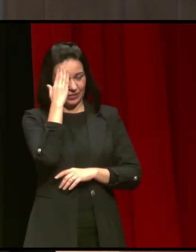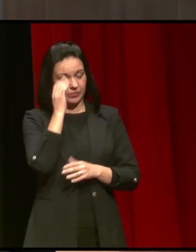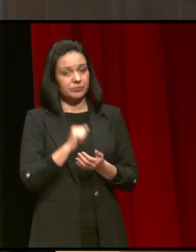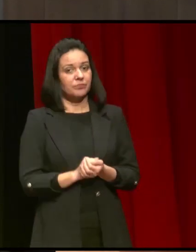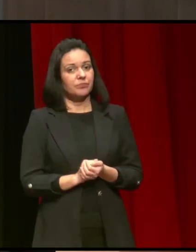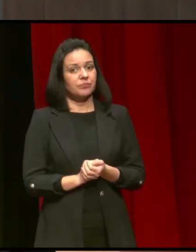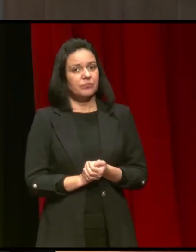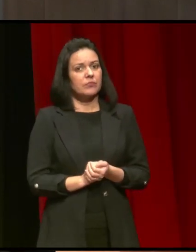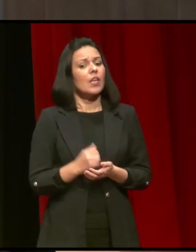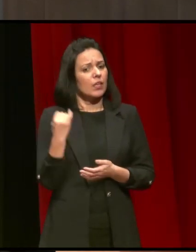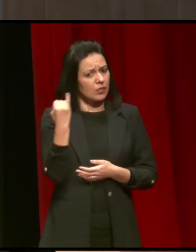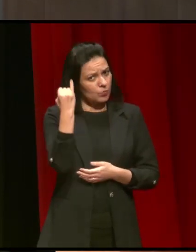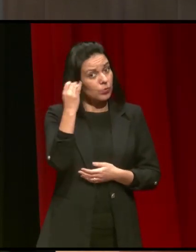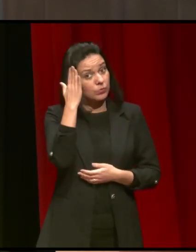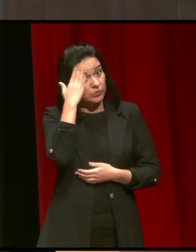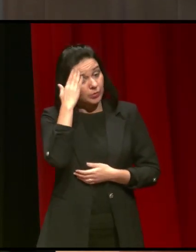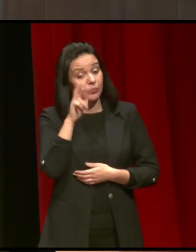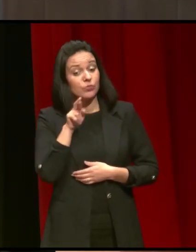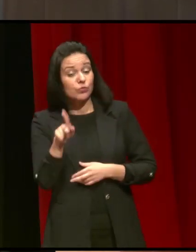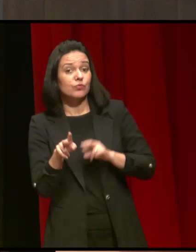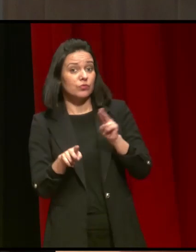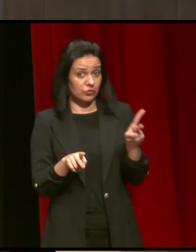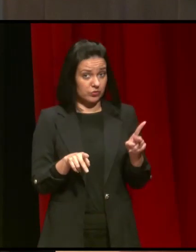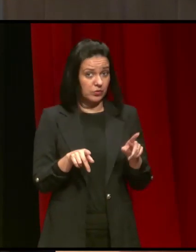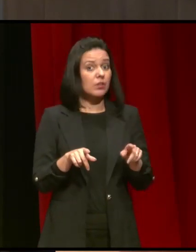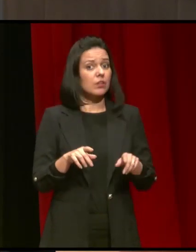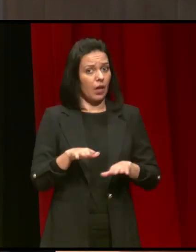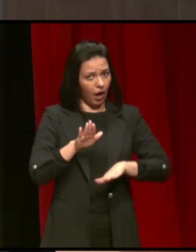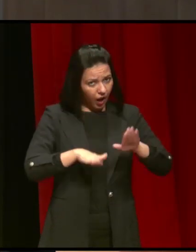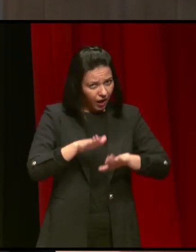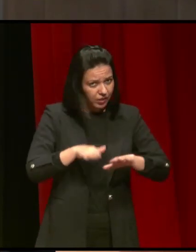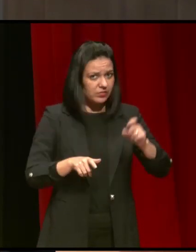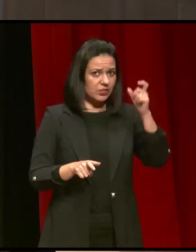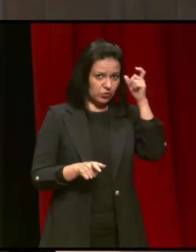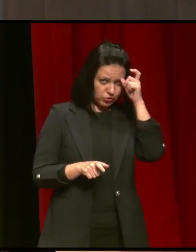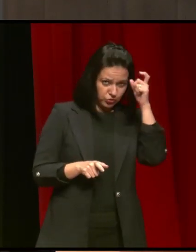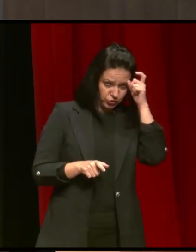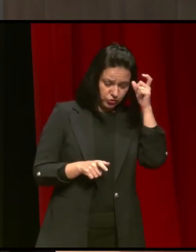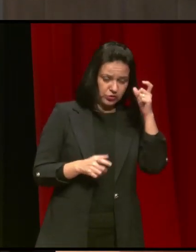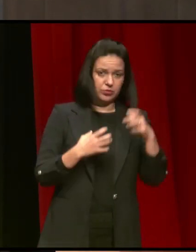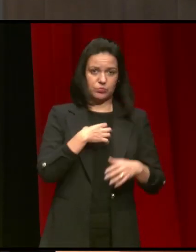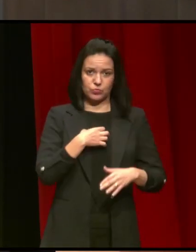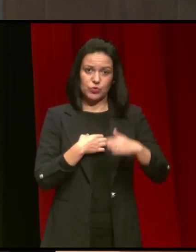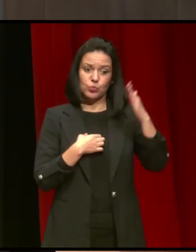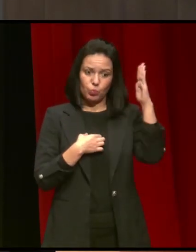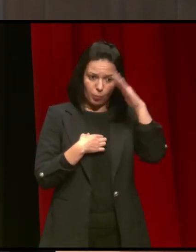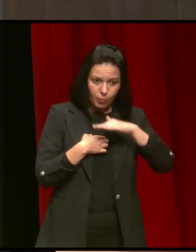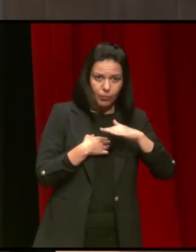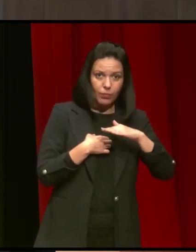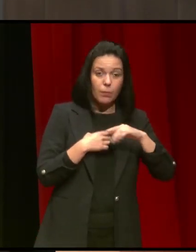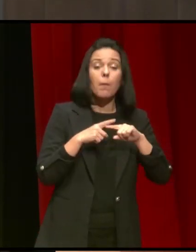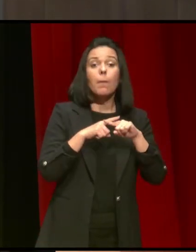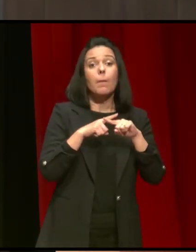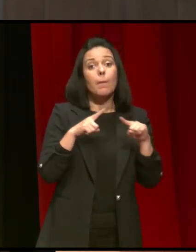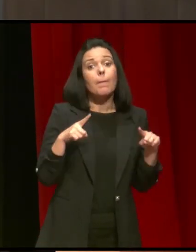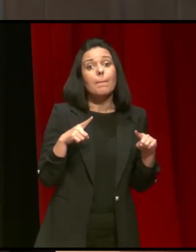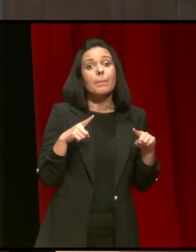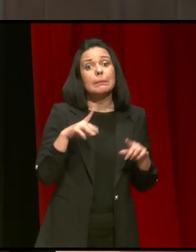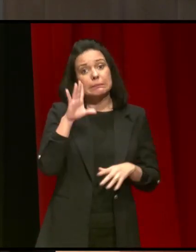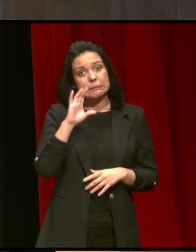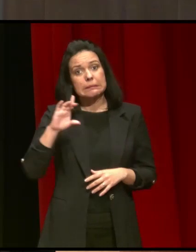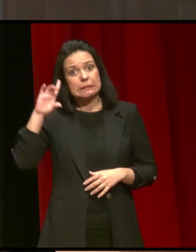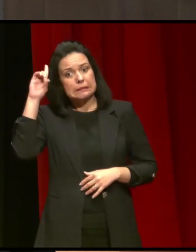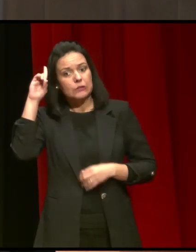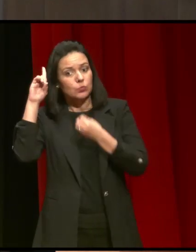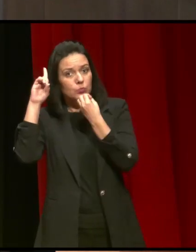também atua e faz coisas más, e Deus também atua e faz coisas boas e cura. Por isso que eu digo,